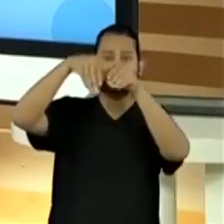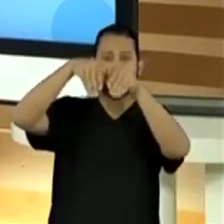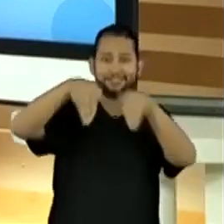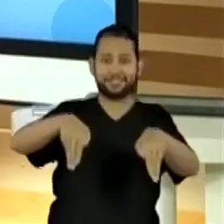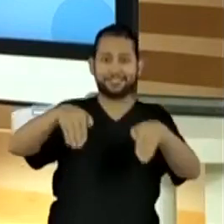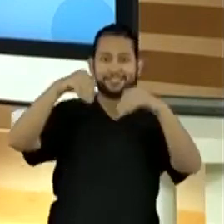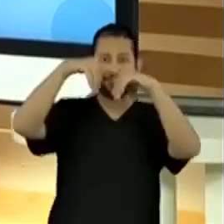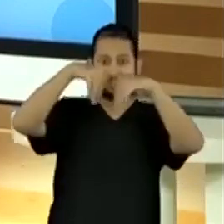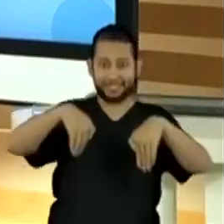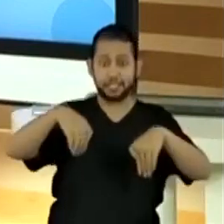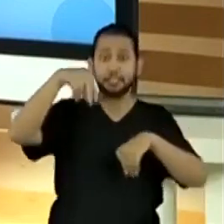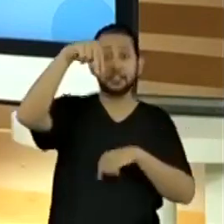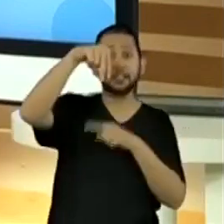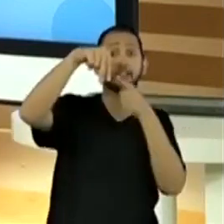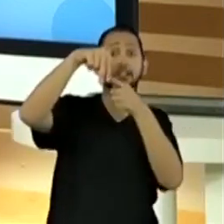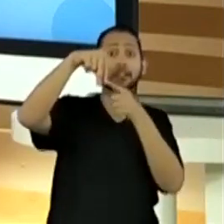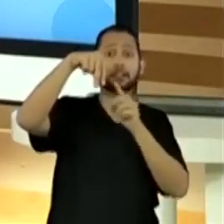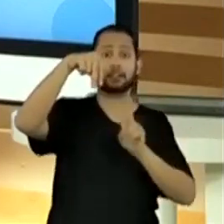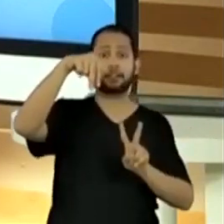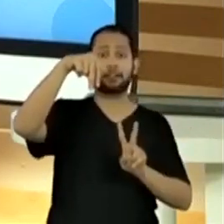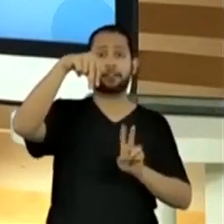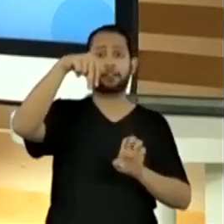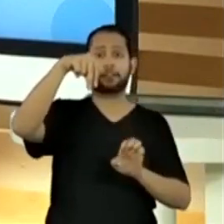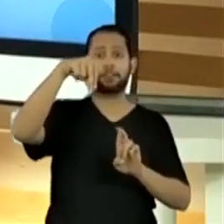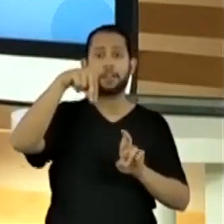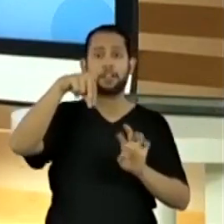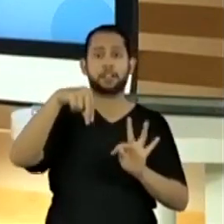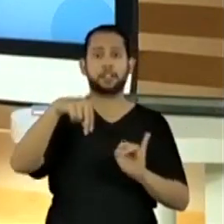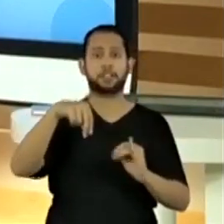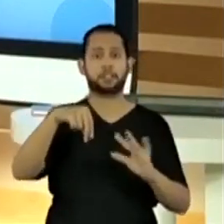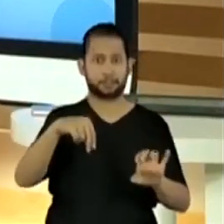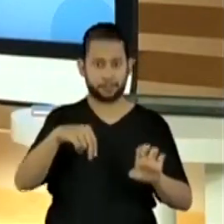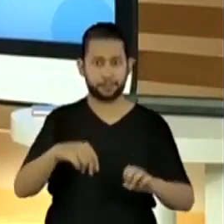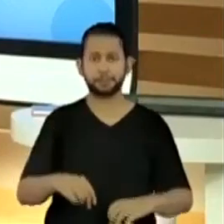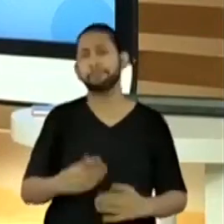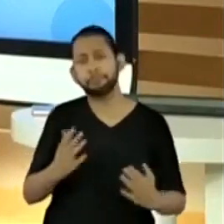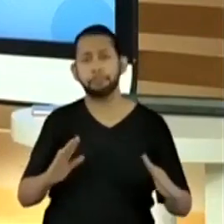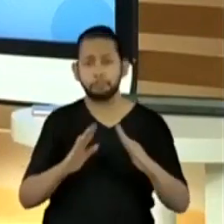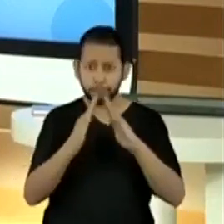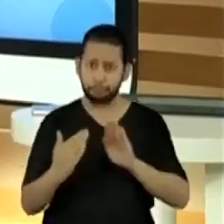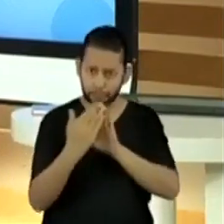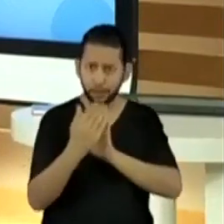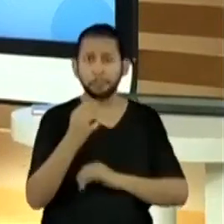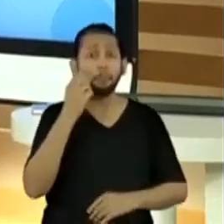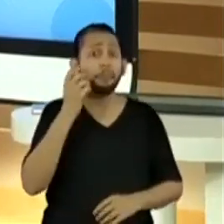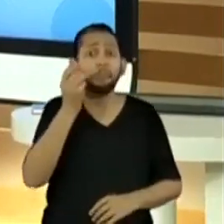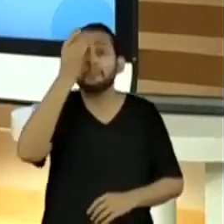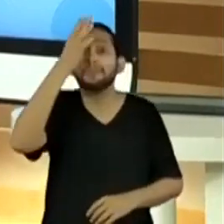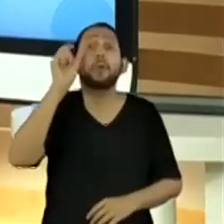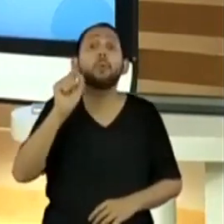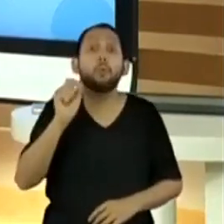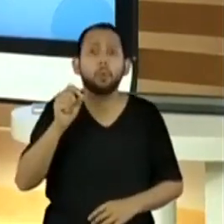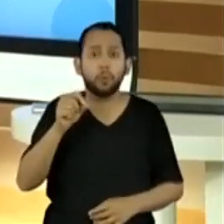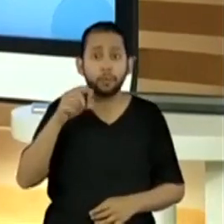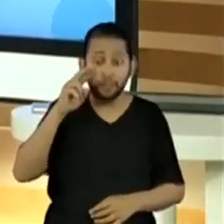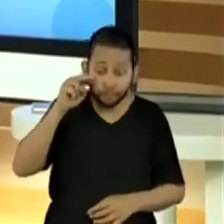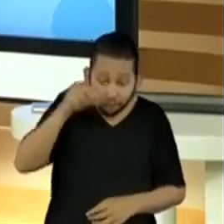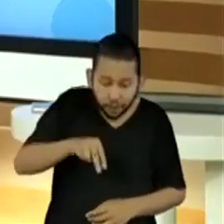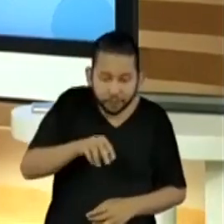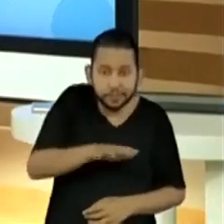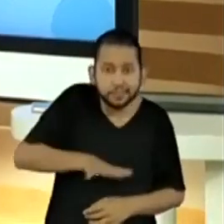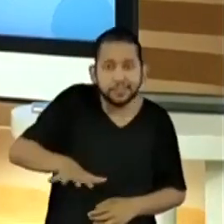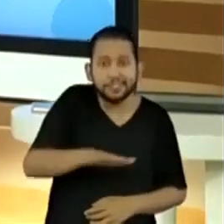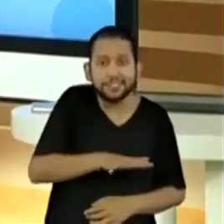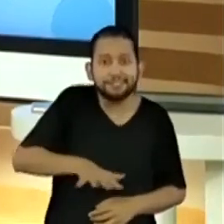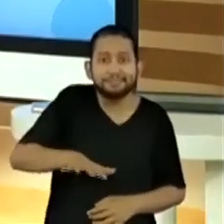arestas. Então, a pirâmide, para a gente contar e ficar mais fácil, a gente sempre vai olhar a base,